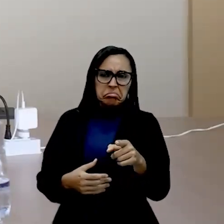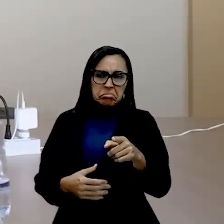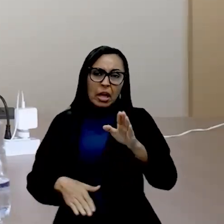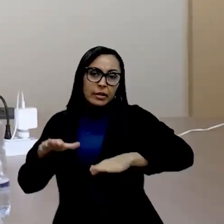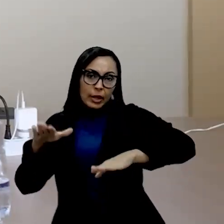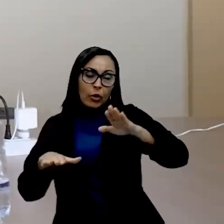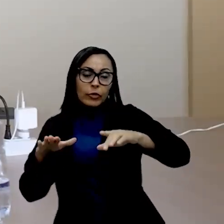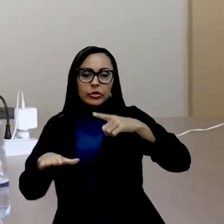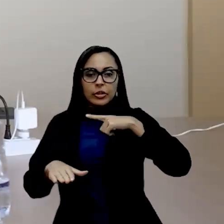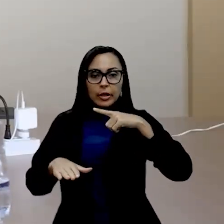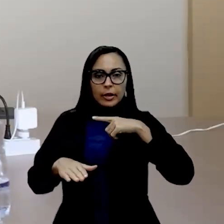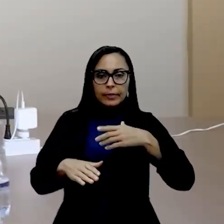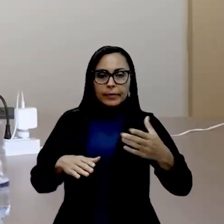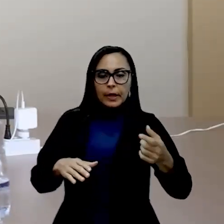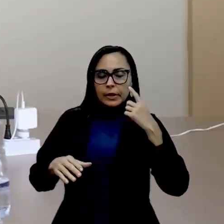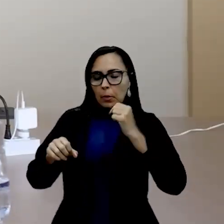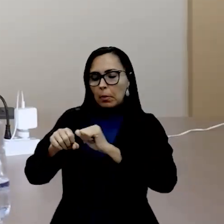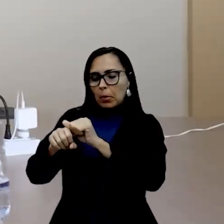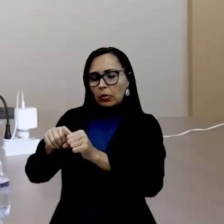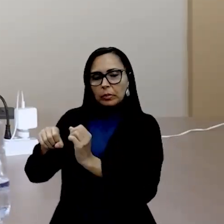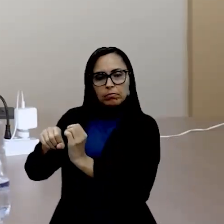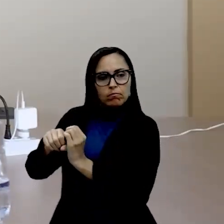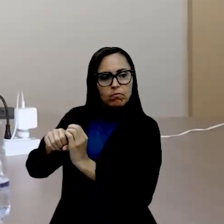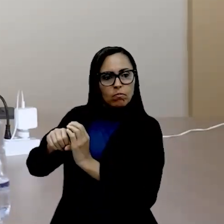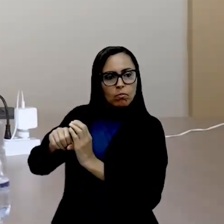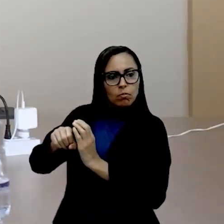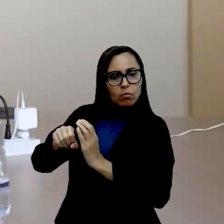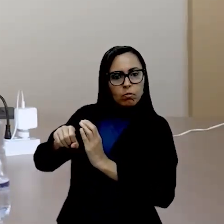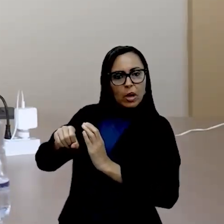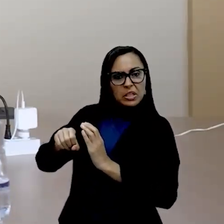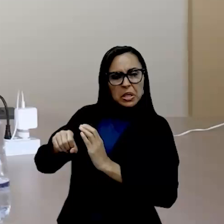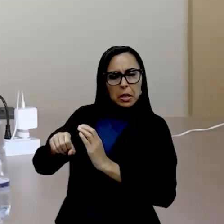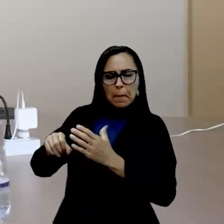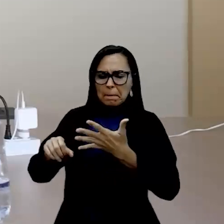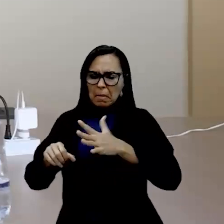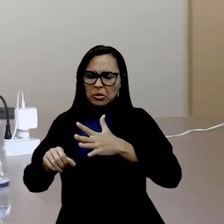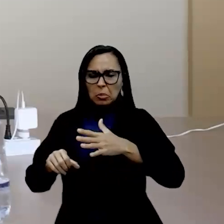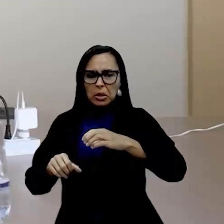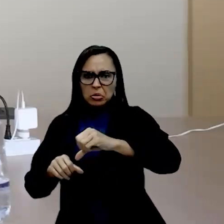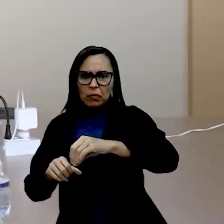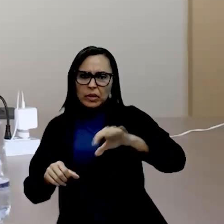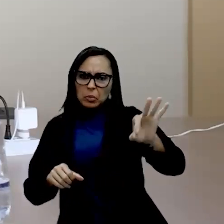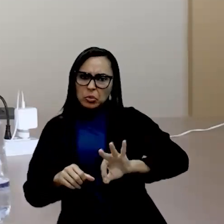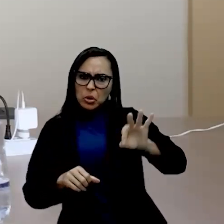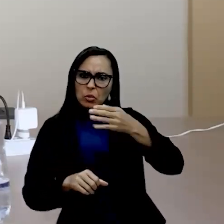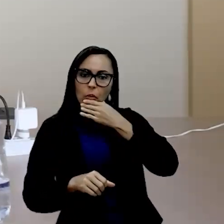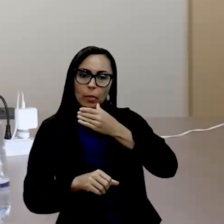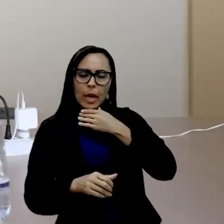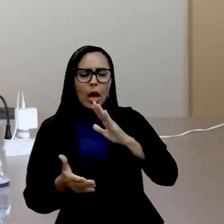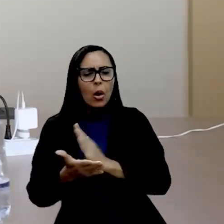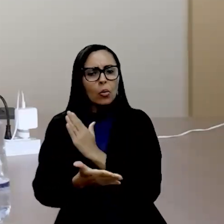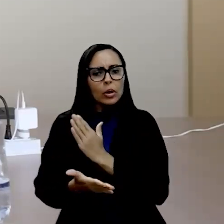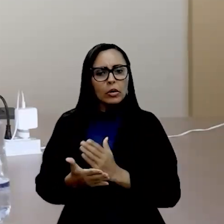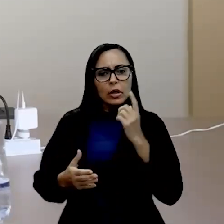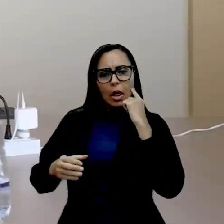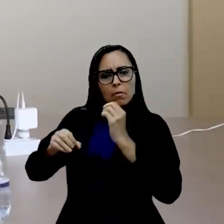seja, a próstata um pouco maior, ela cresce em 90% dos homens. E, em alguns casos, ela cresce